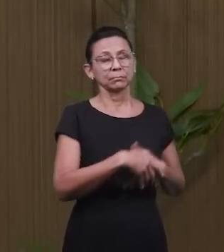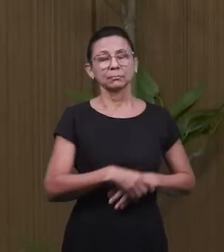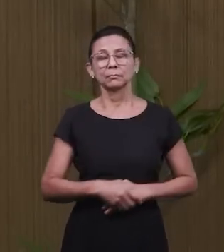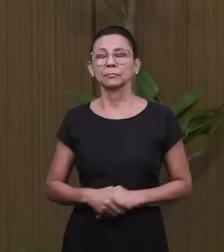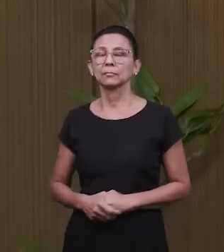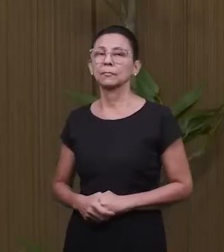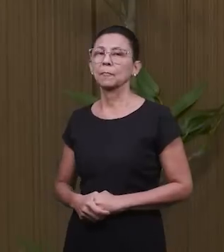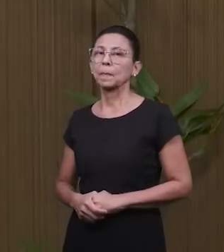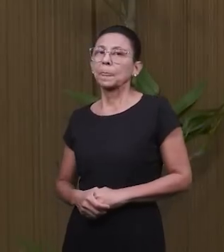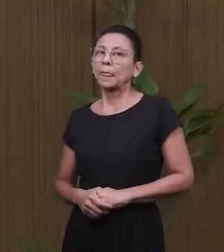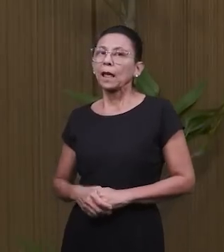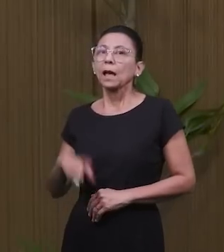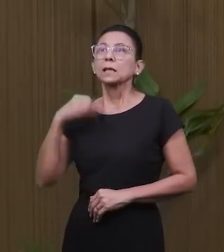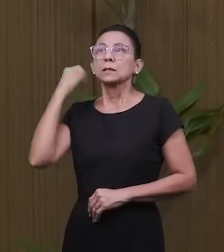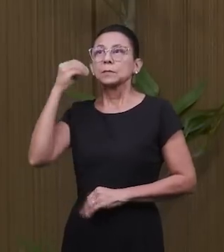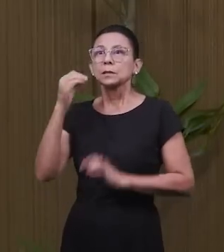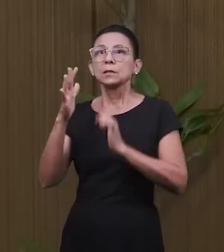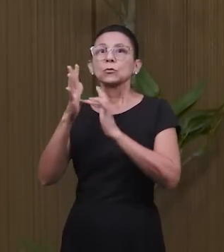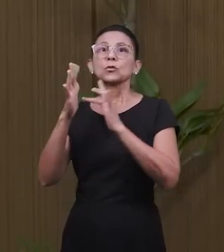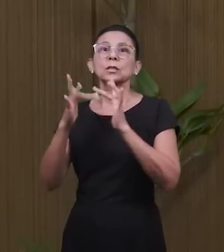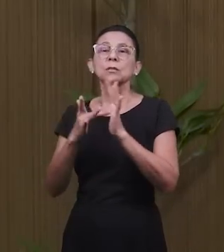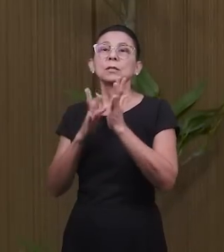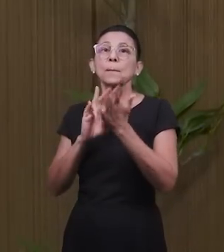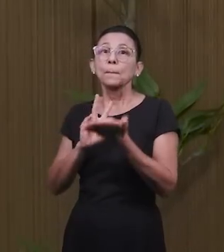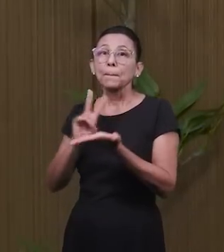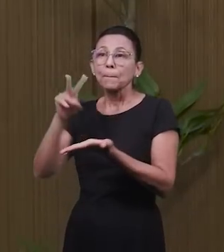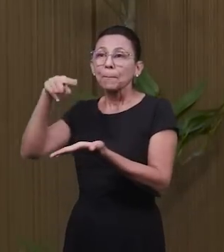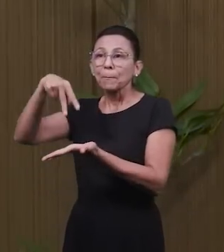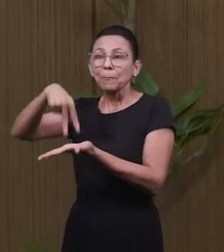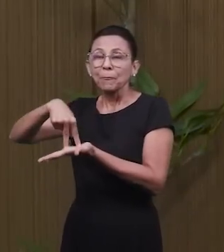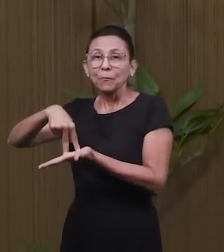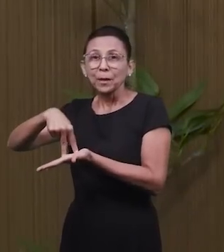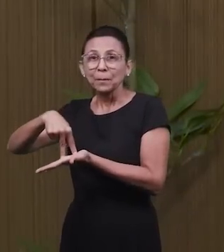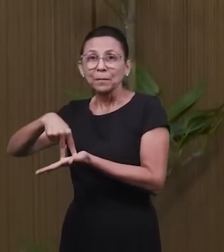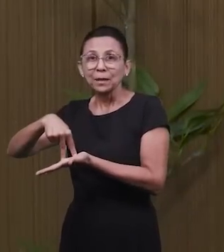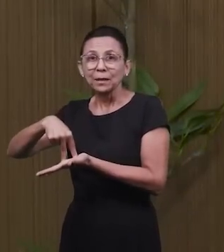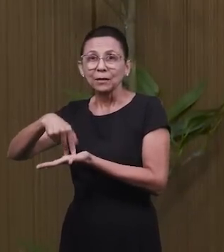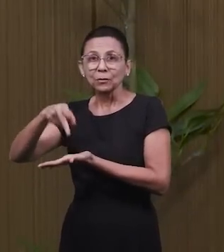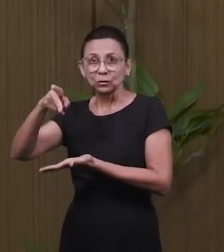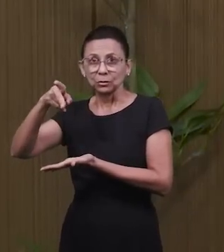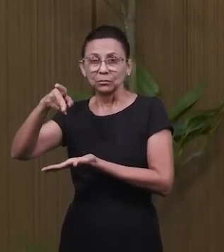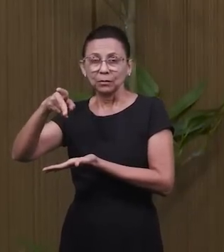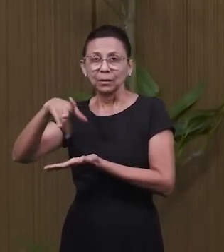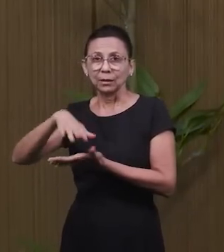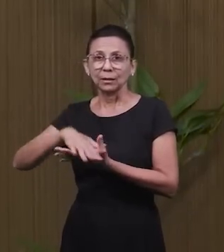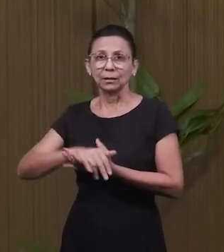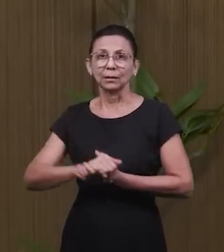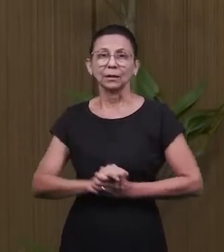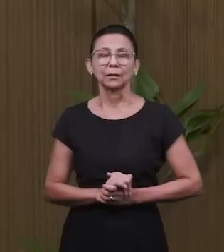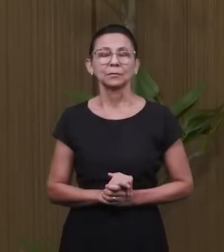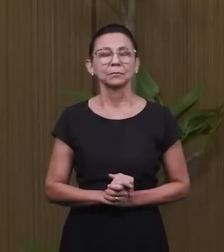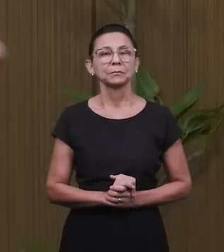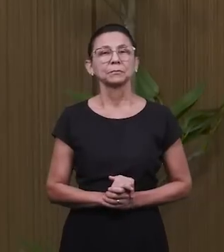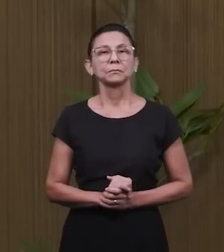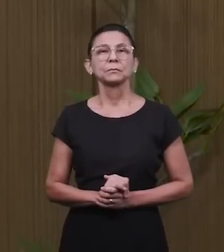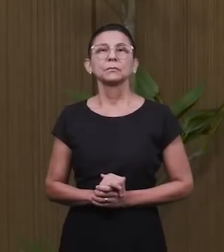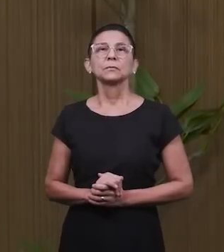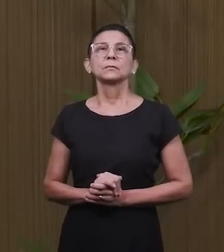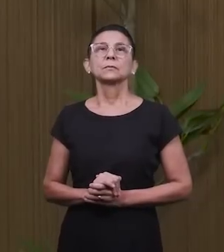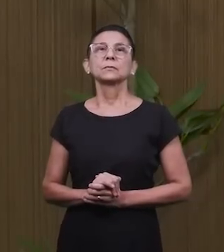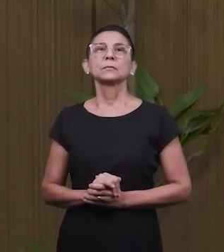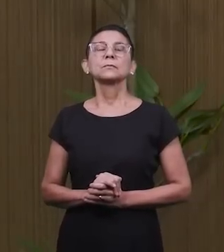de permanecer na luz. E essa luz fala de uma ação do Espírito Santo, né? Vamos voltar aqui a